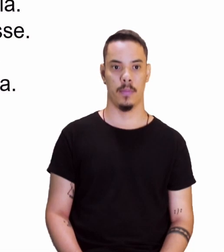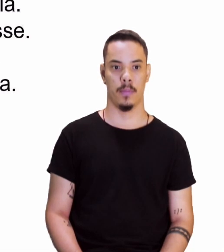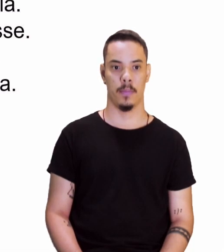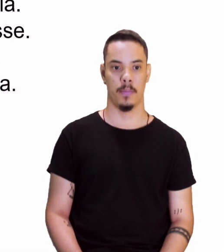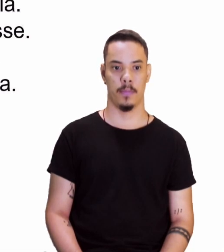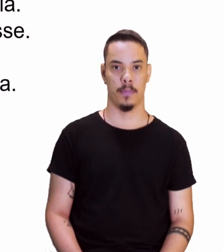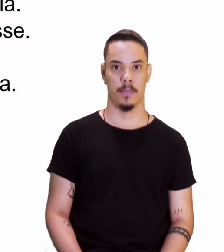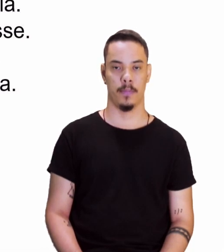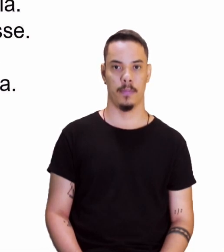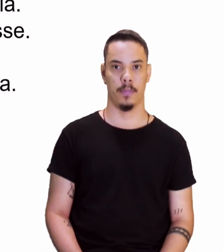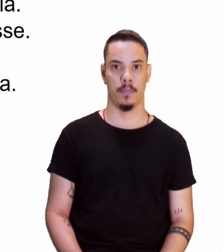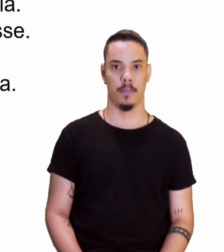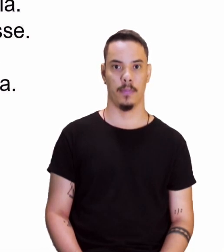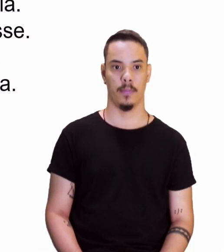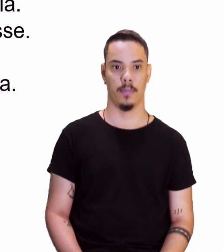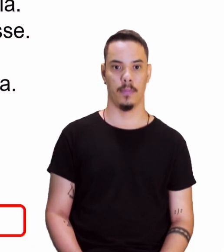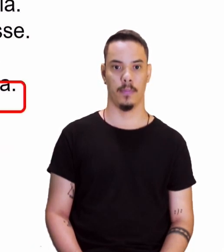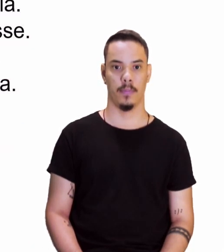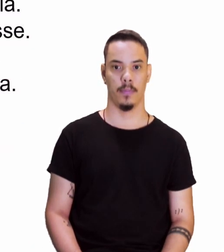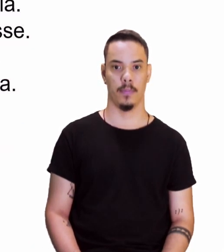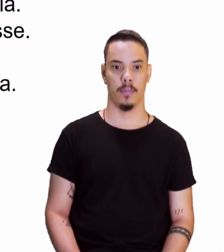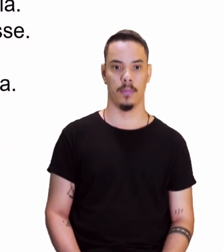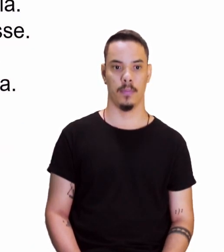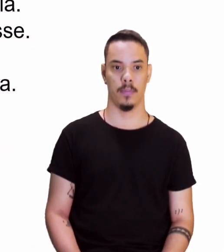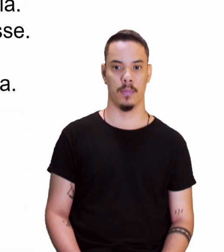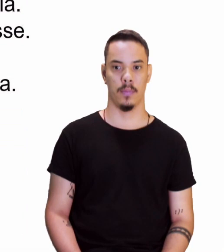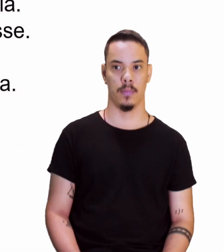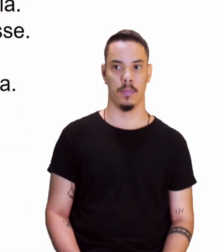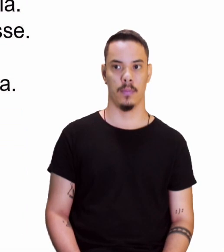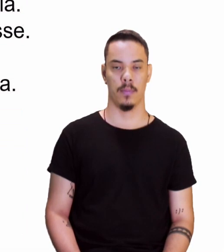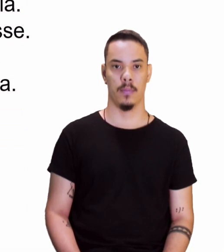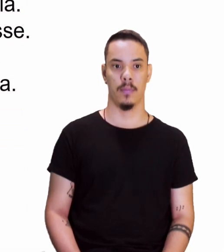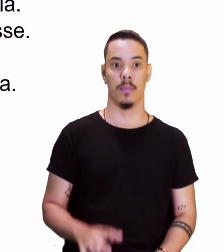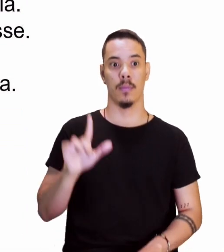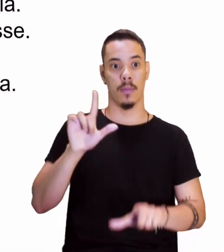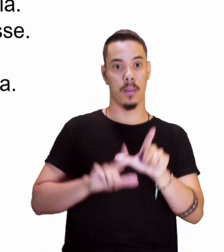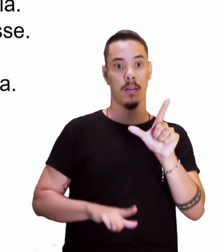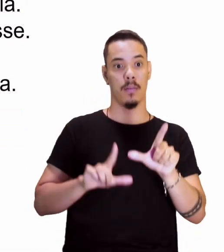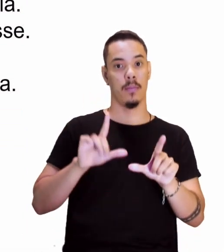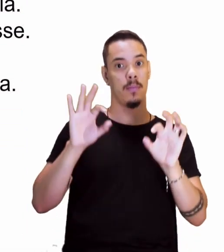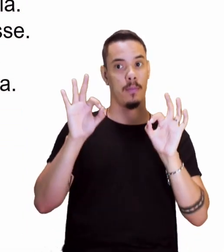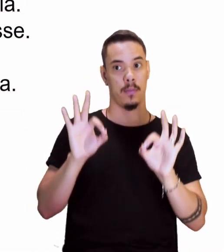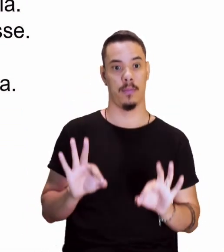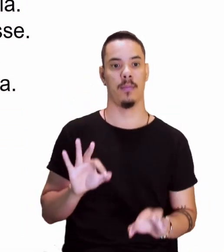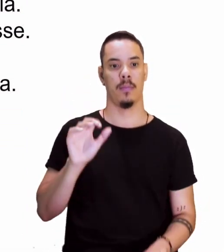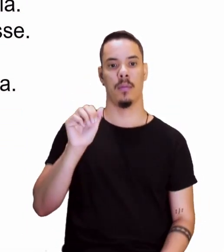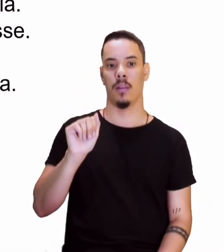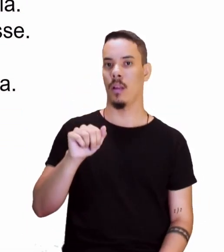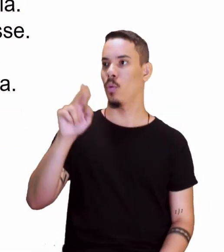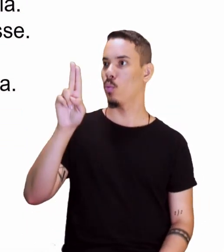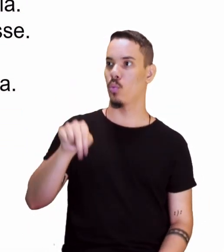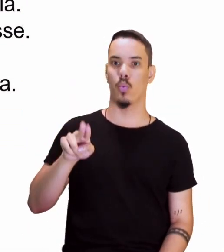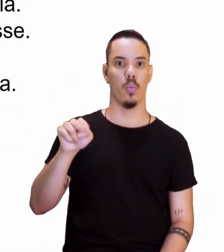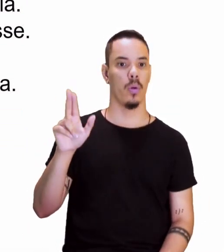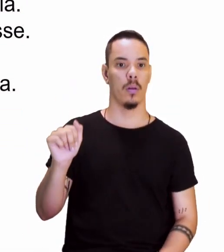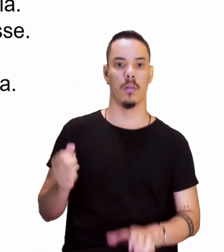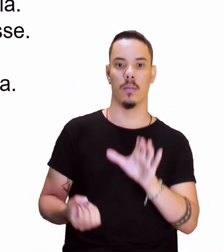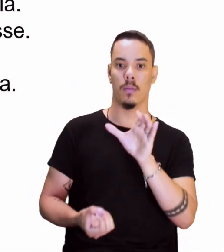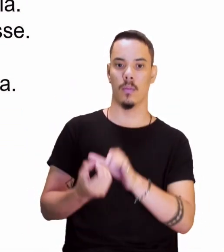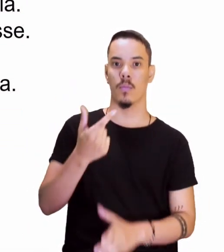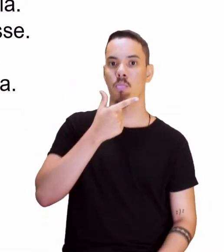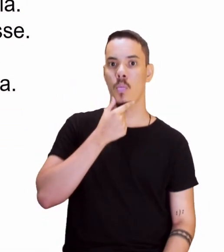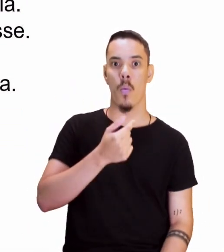A, B, C, D ou E. Chegamos aqui ao gabarito. Letra A. Nunca surgiu rapaz